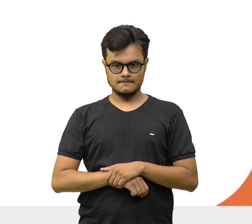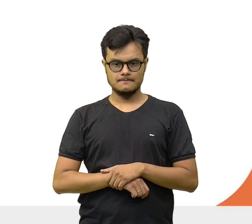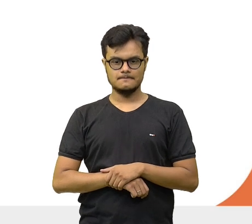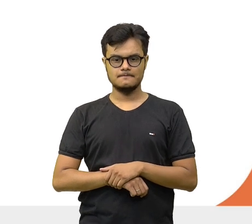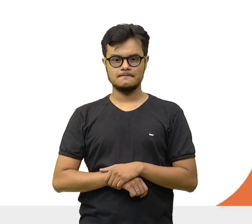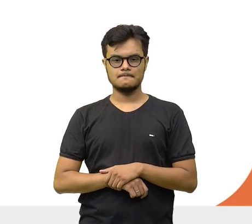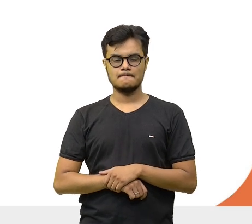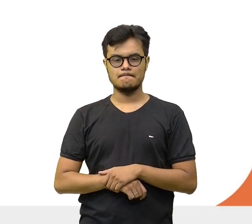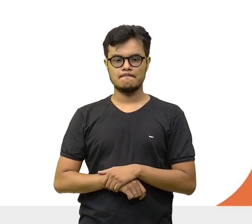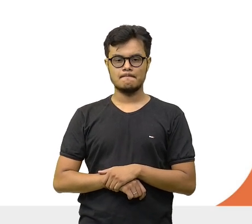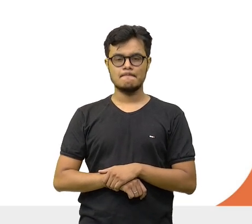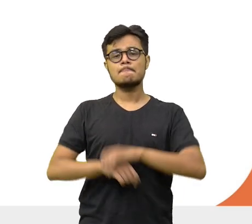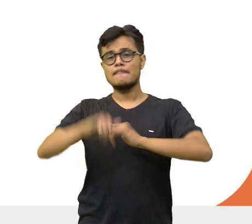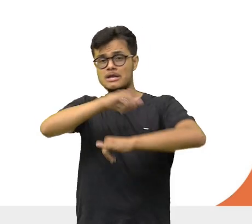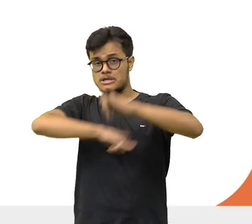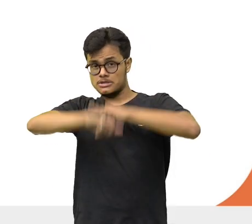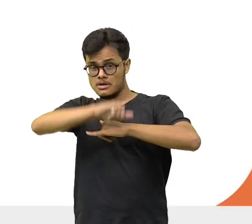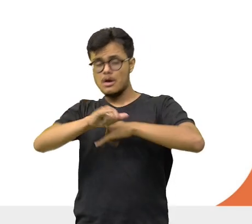útil